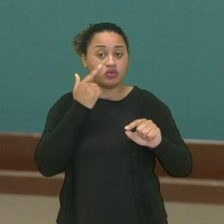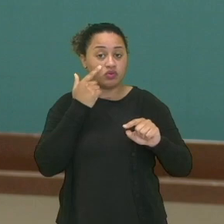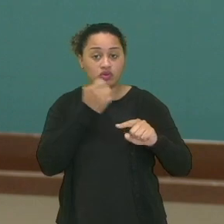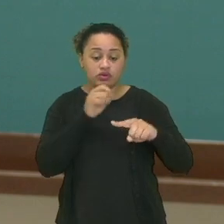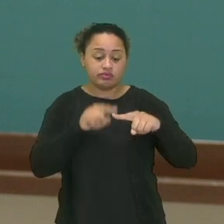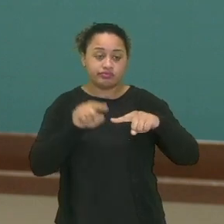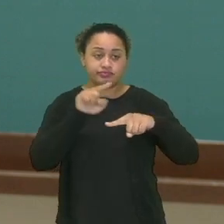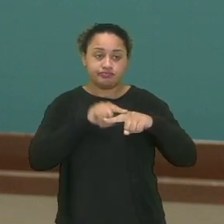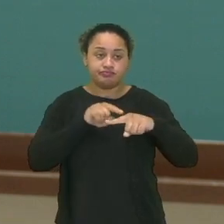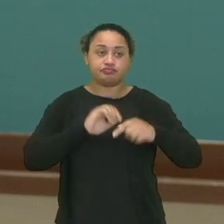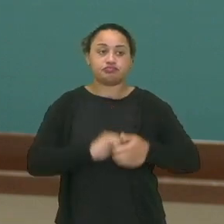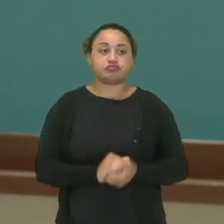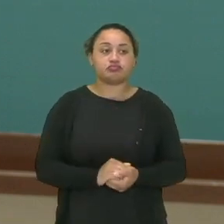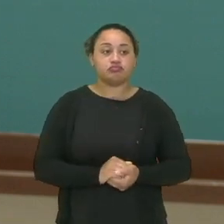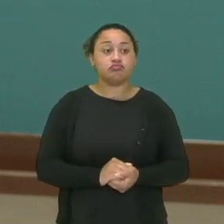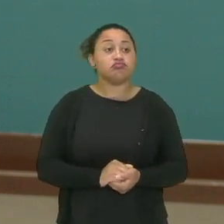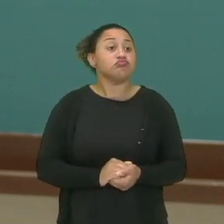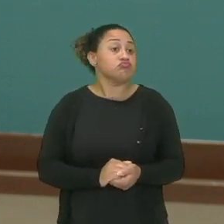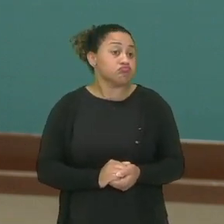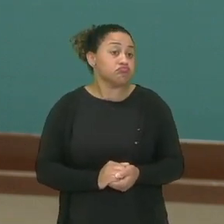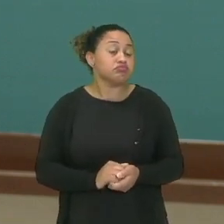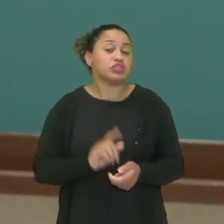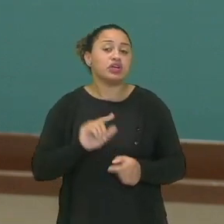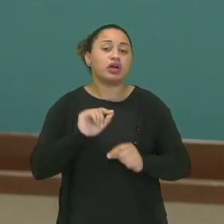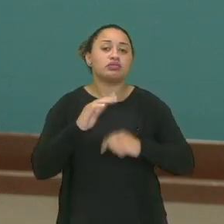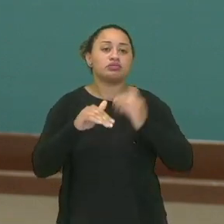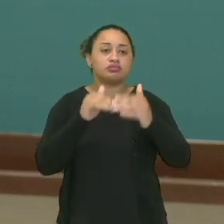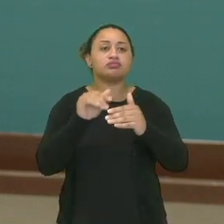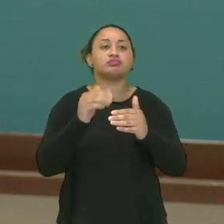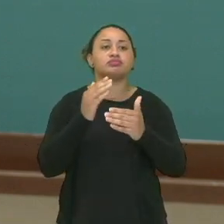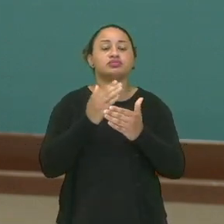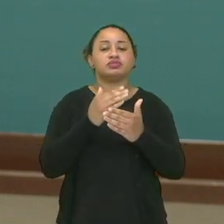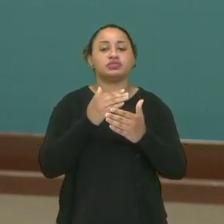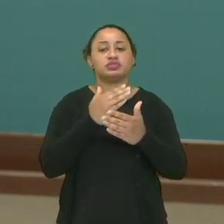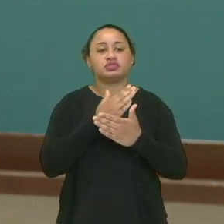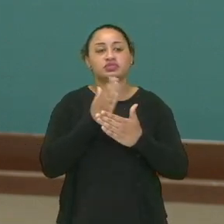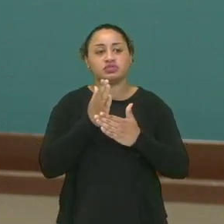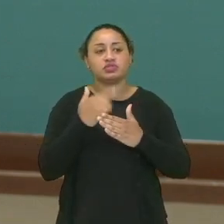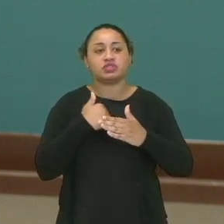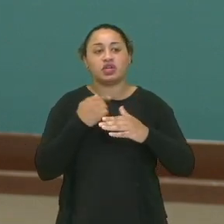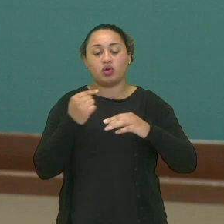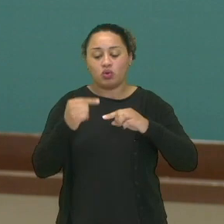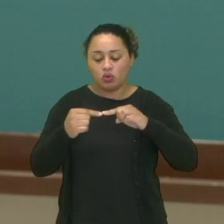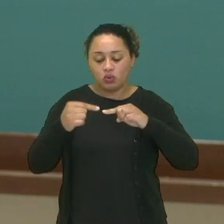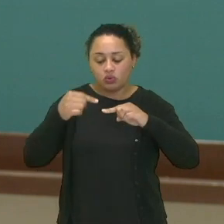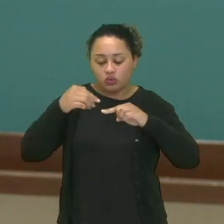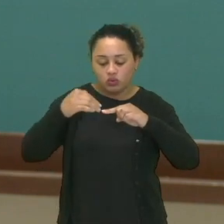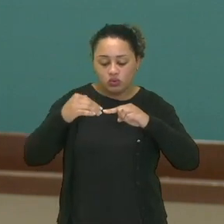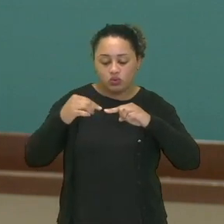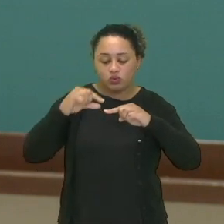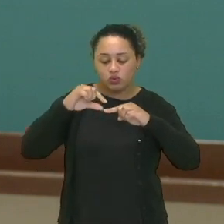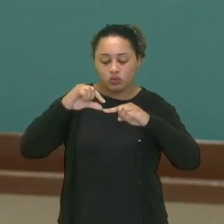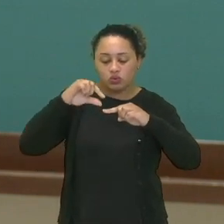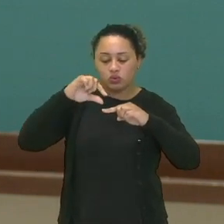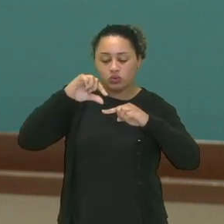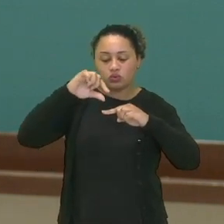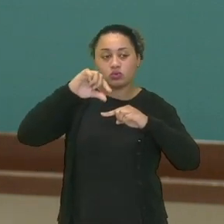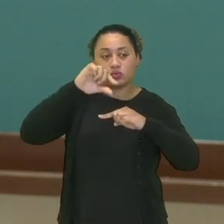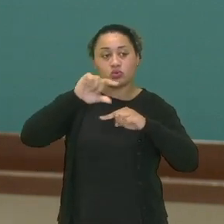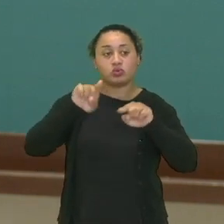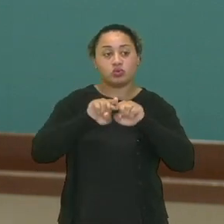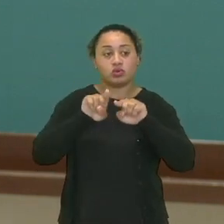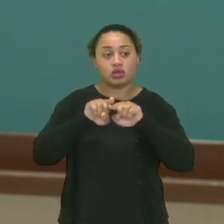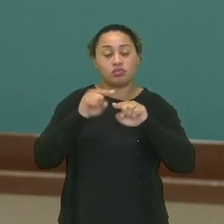bom? O transferidor, ele é graduado com divisões, né, de 1 em 1 grau, tá? Então, ele começa aqui também, ó,